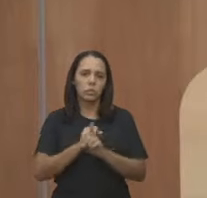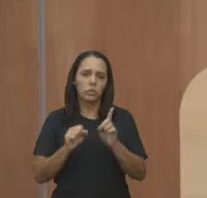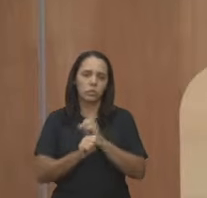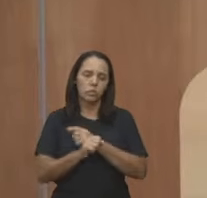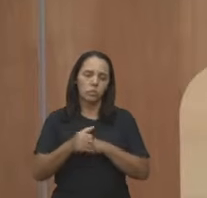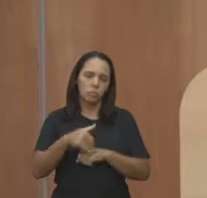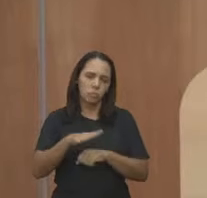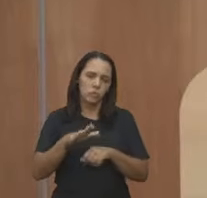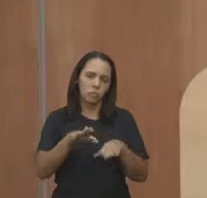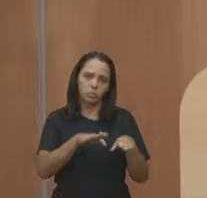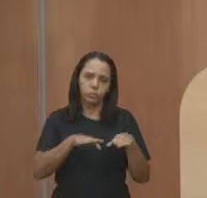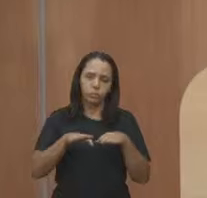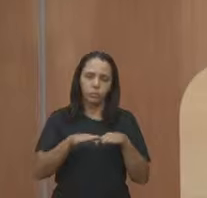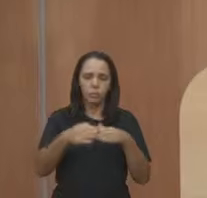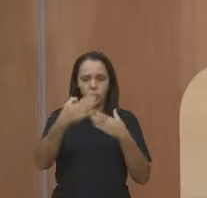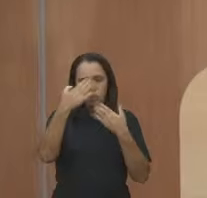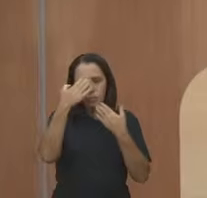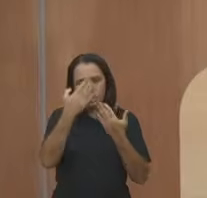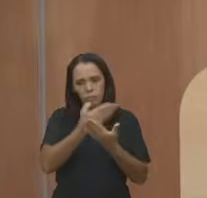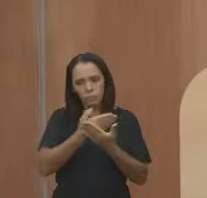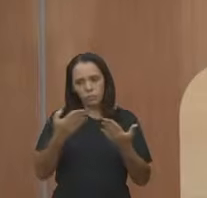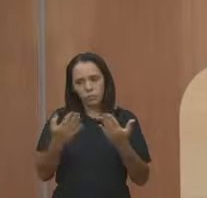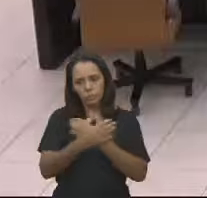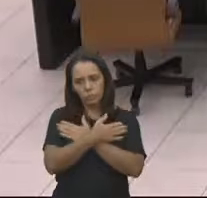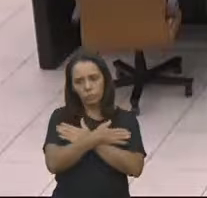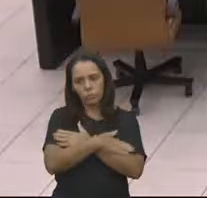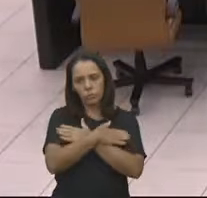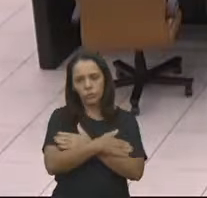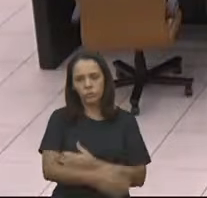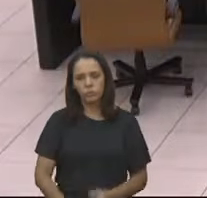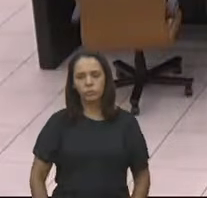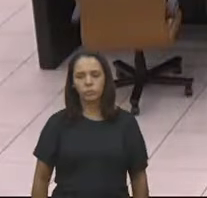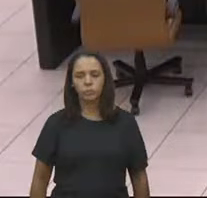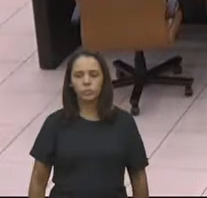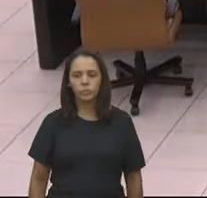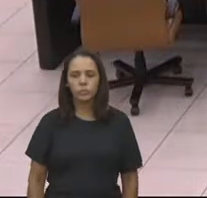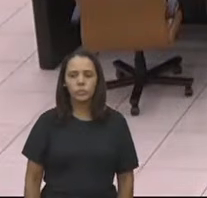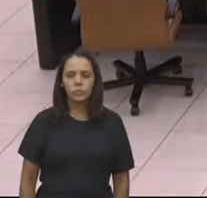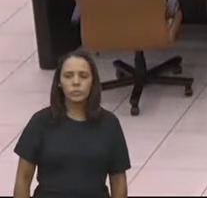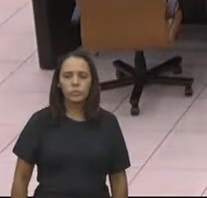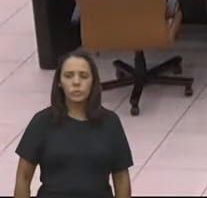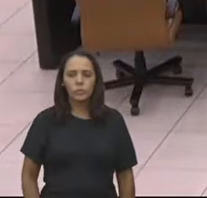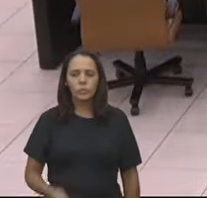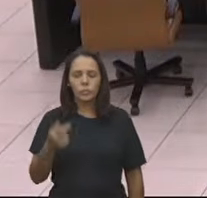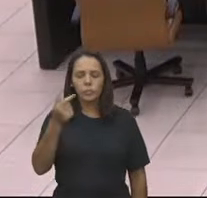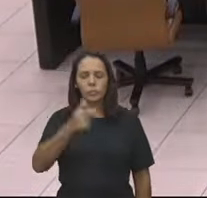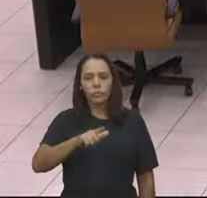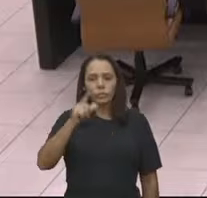vereadores. Um abraço para você que acompanha aí de casa. Próximo vereador, Jean Araújo.